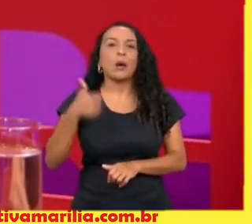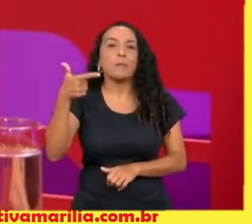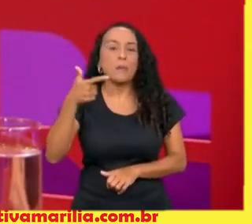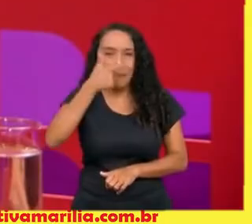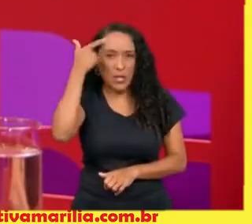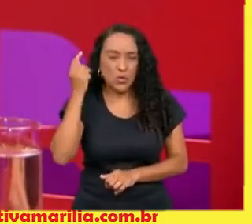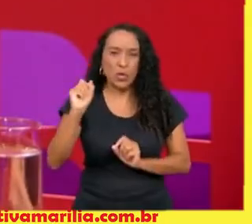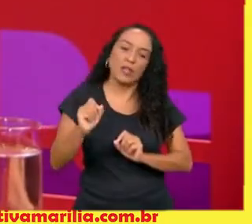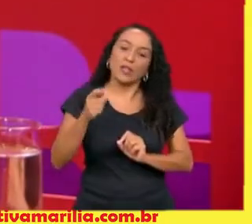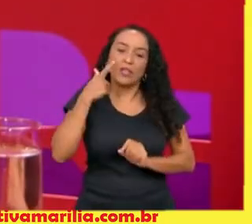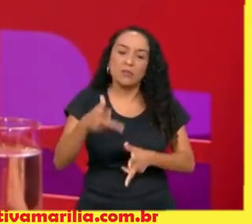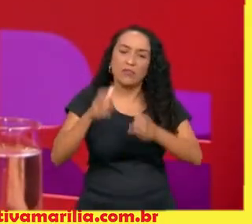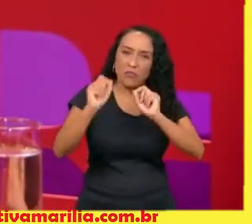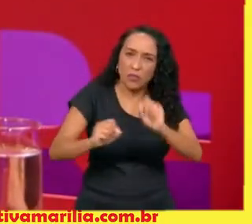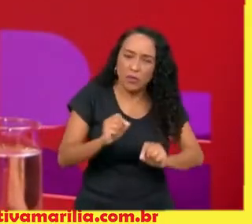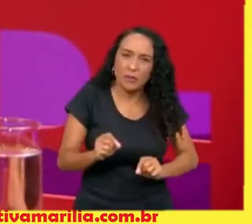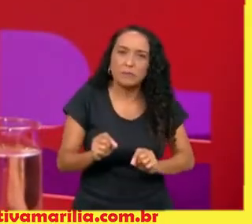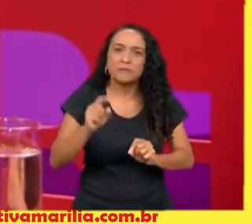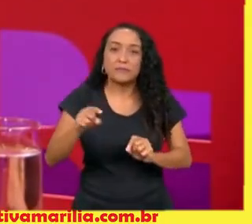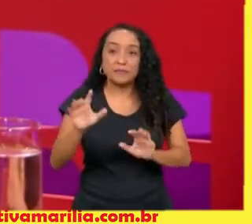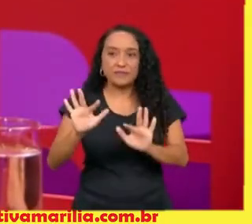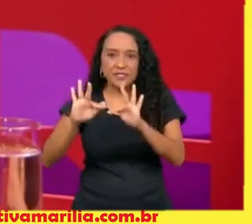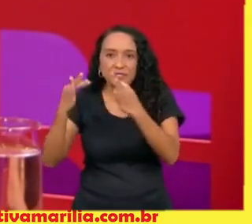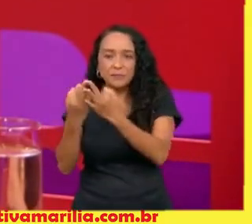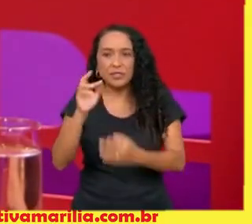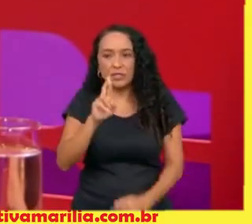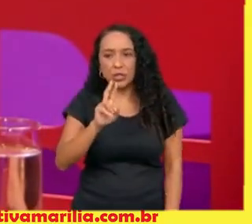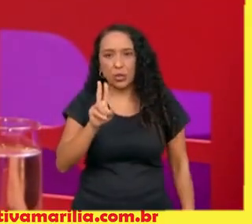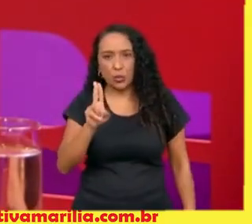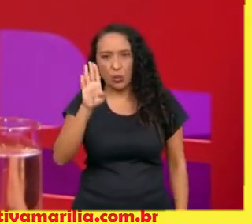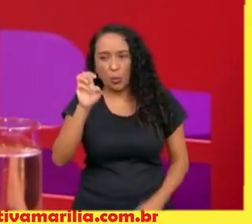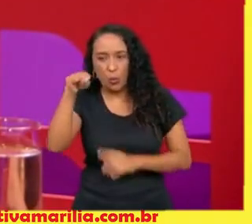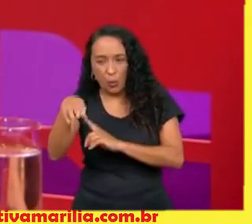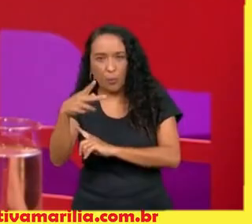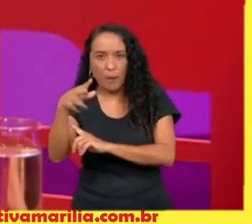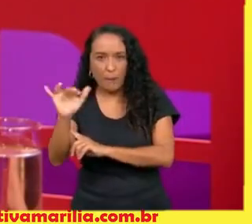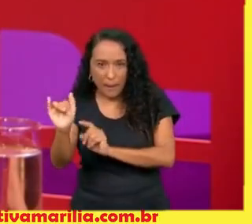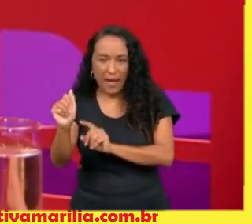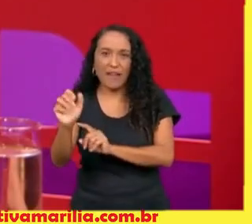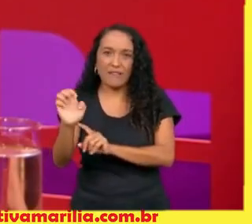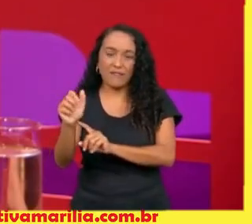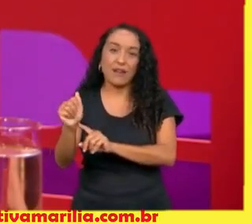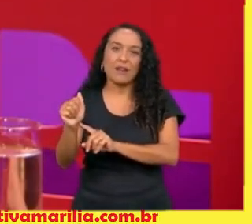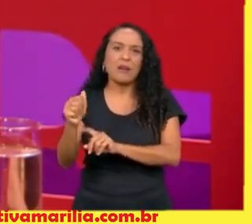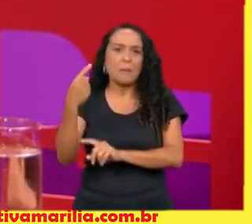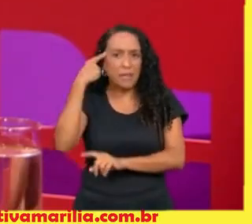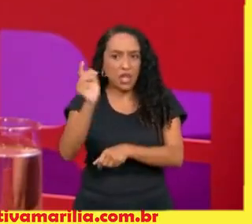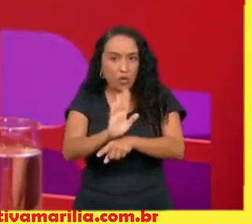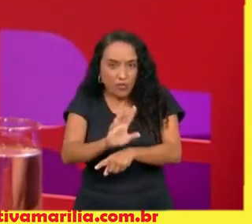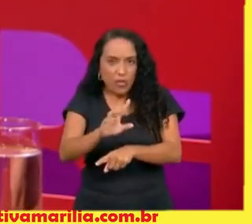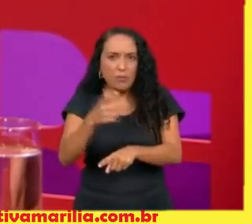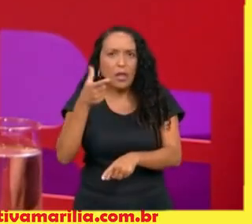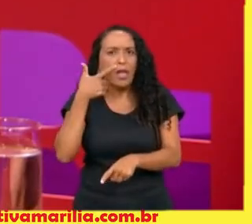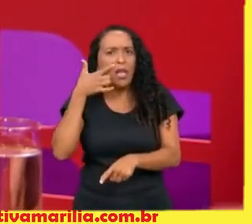vem é o Herzog, mas a família do Rubem Paiva, né? Pensando nesse filme, Ainda Estou Aqui, é interessante